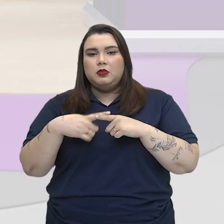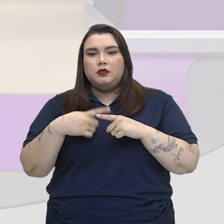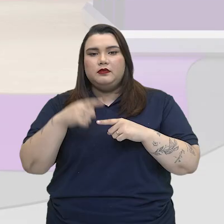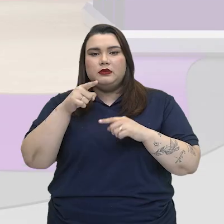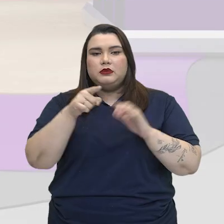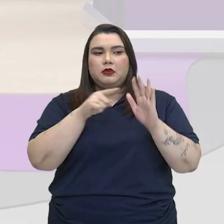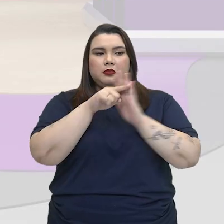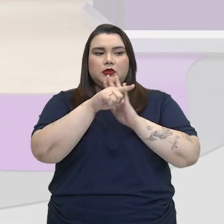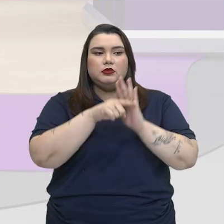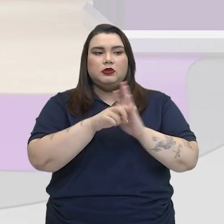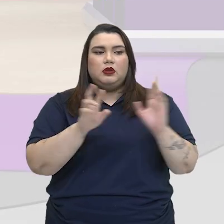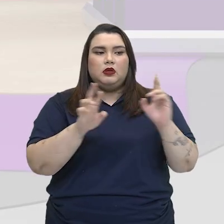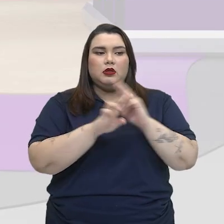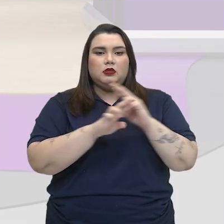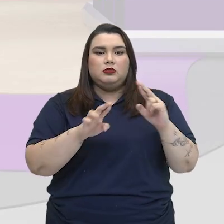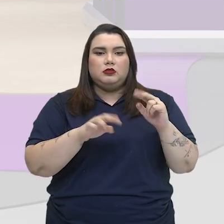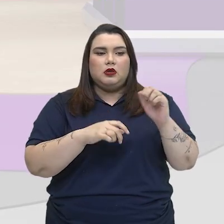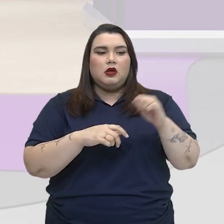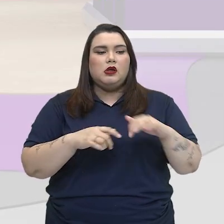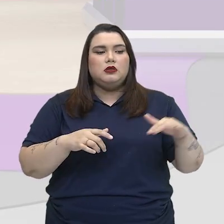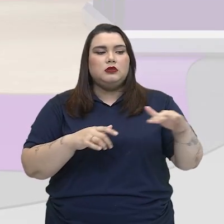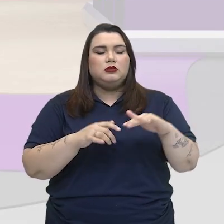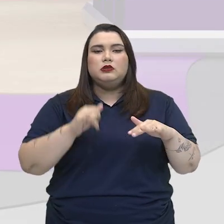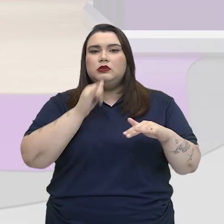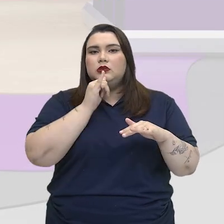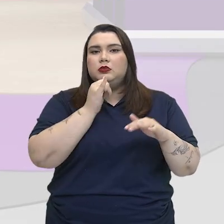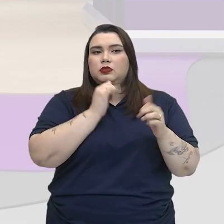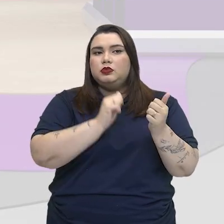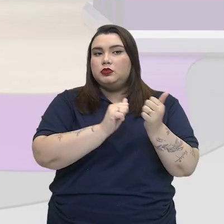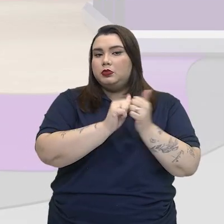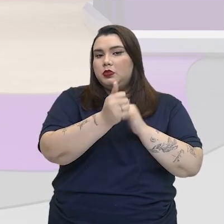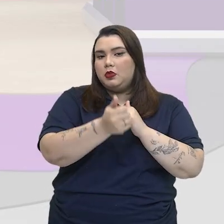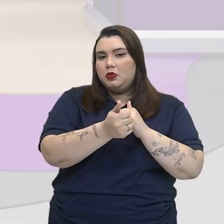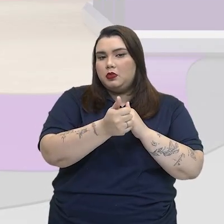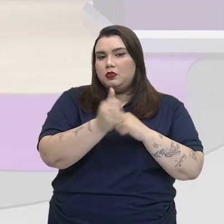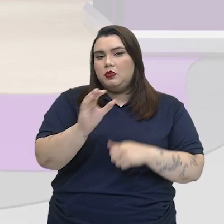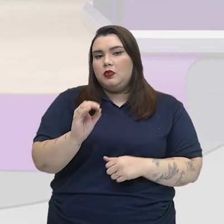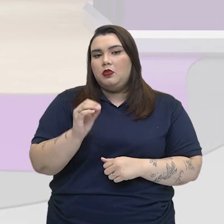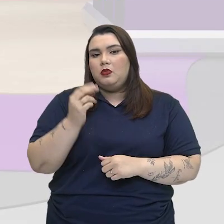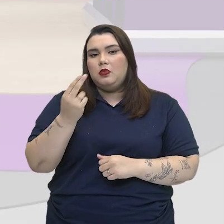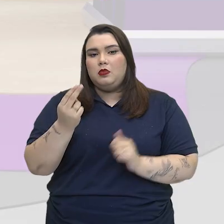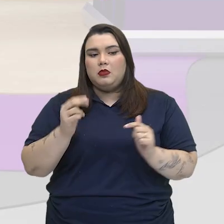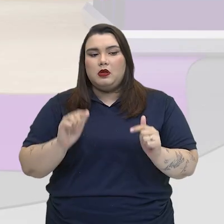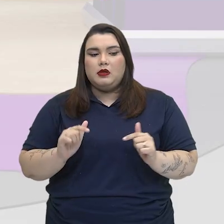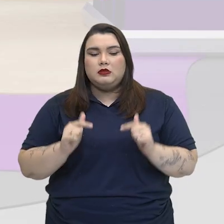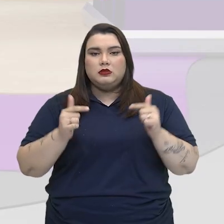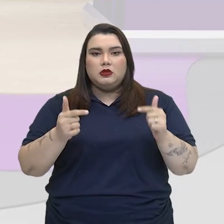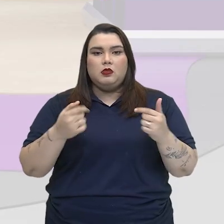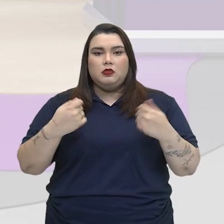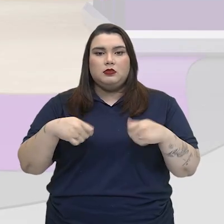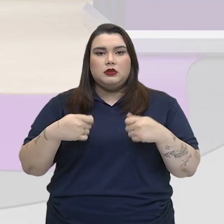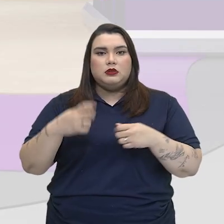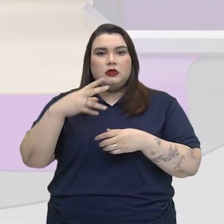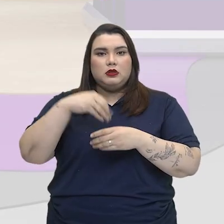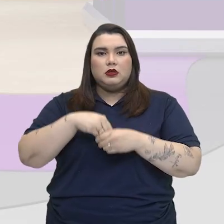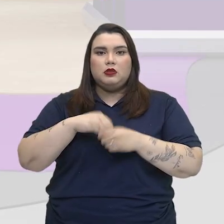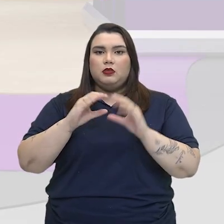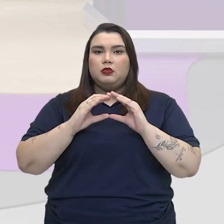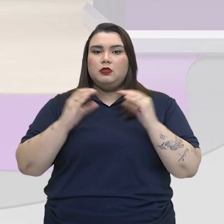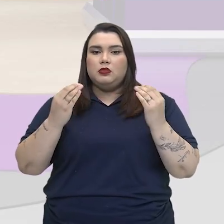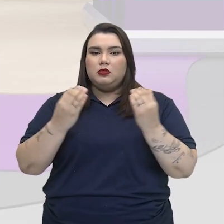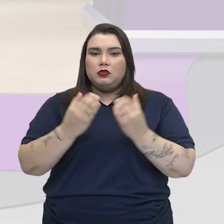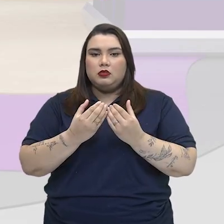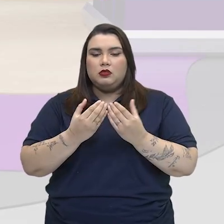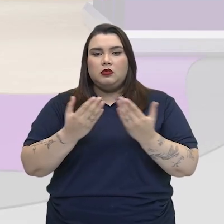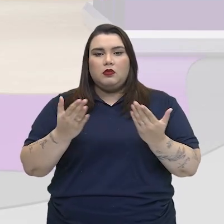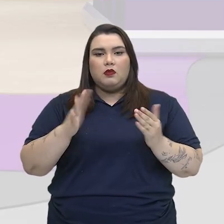pesquisa relacionada a uma prática desportiva ou uma ação que seja necessária na sua comunidade. Então,